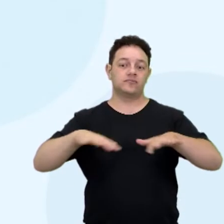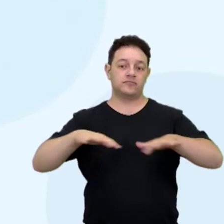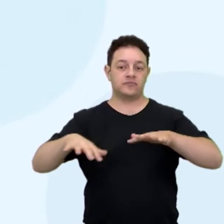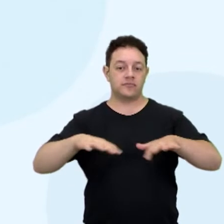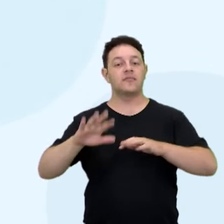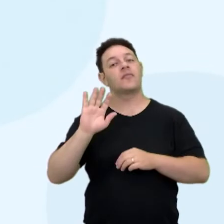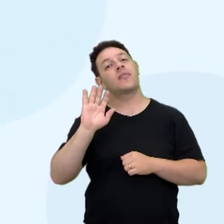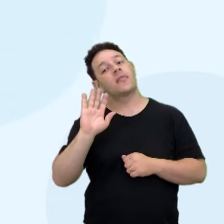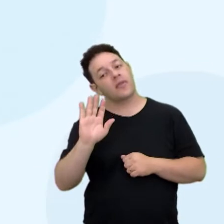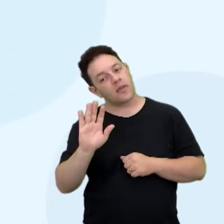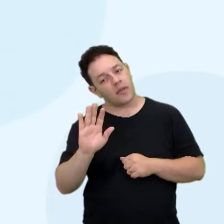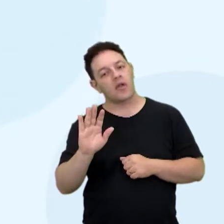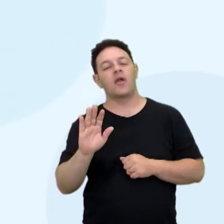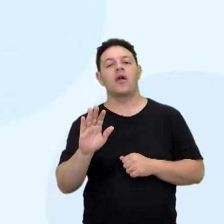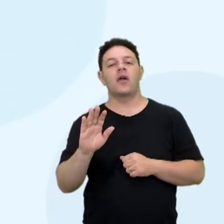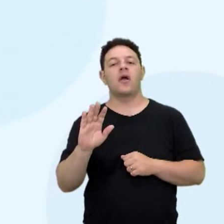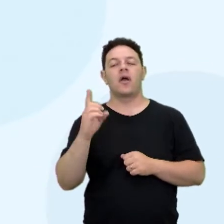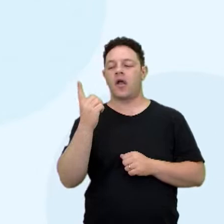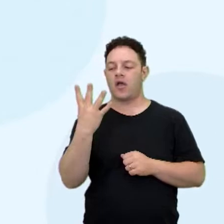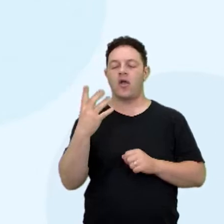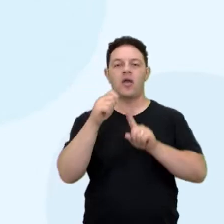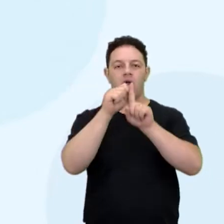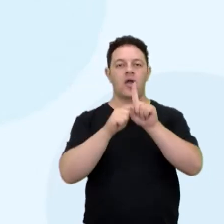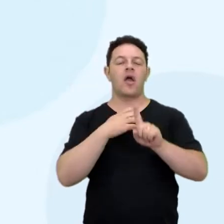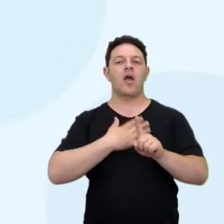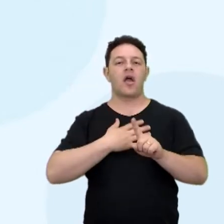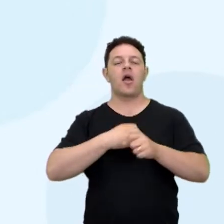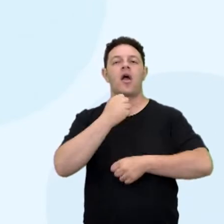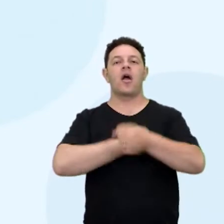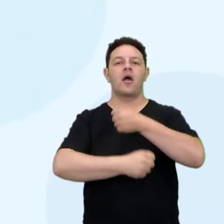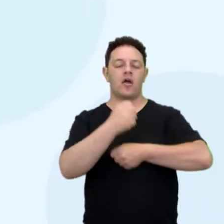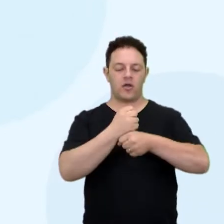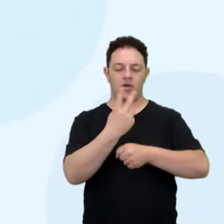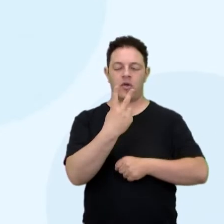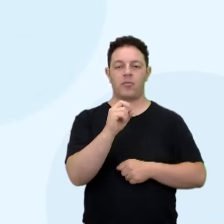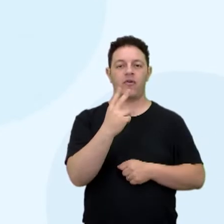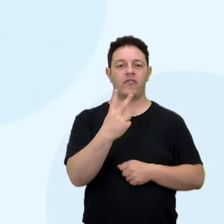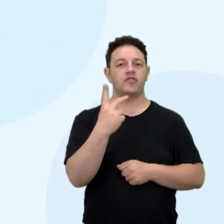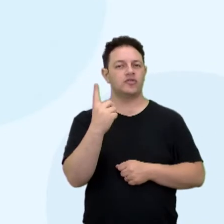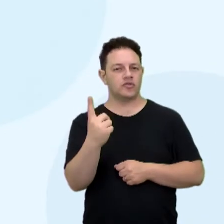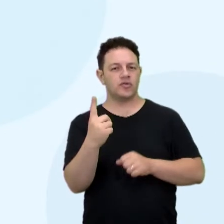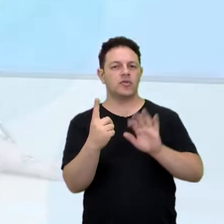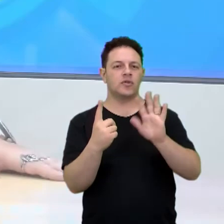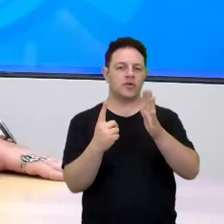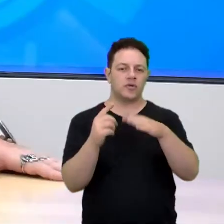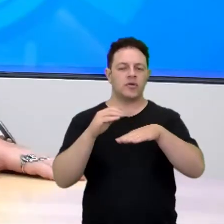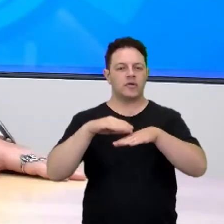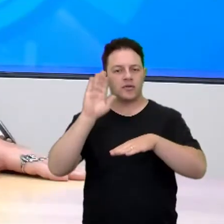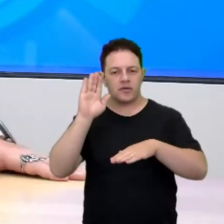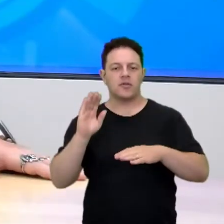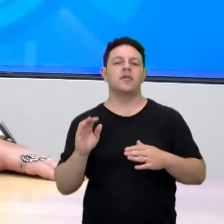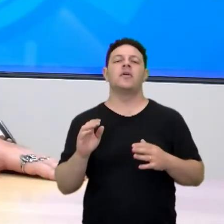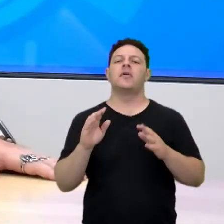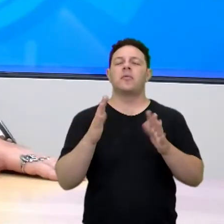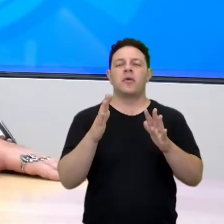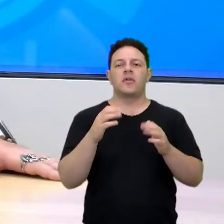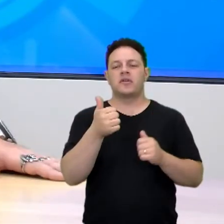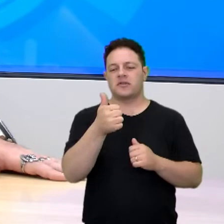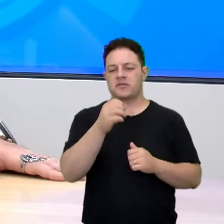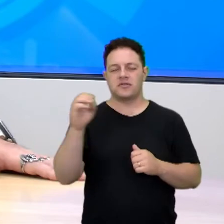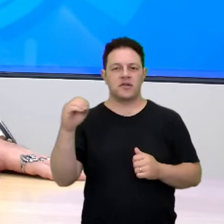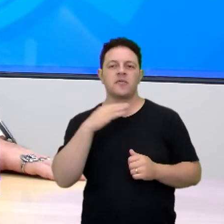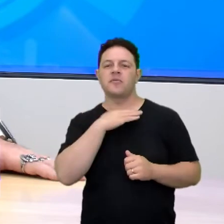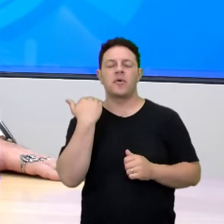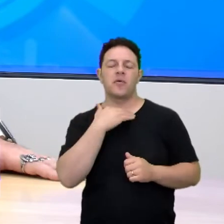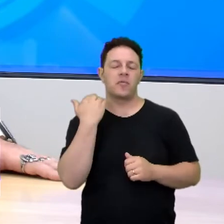nesse caso aí foi em 14 de agosto de 2021, tivemos aí um pouco mais de 2.100 mortos, né?